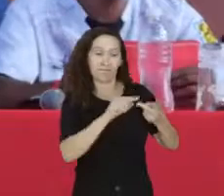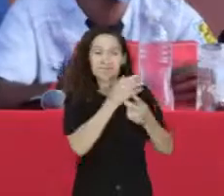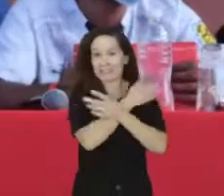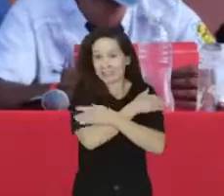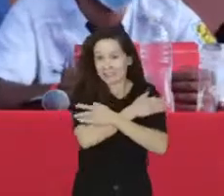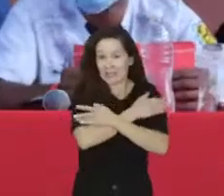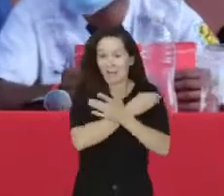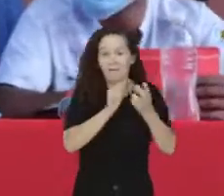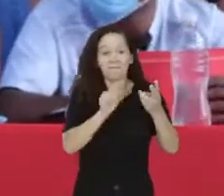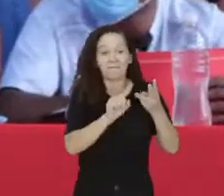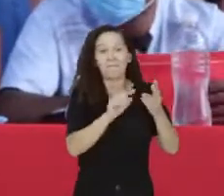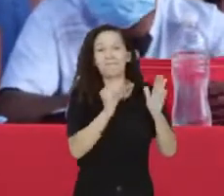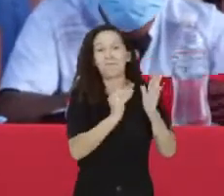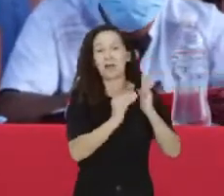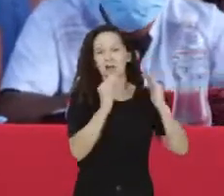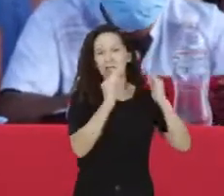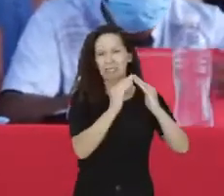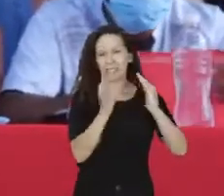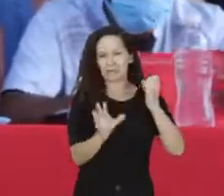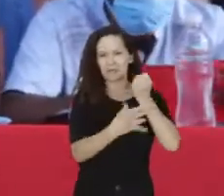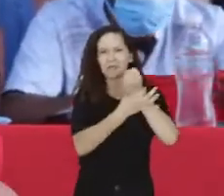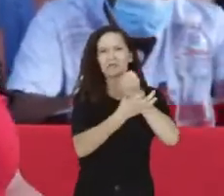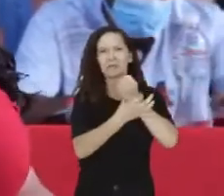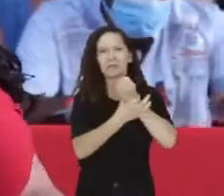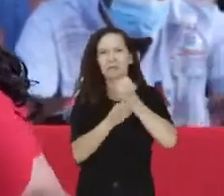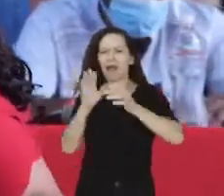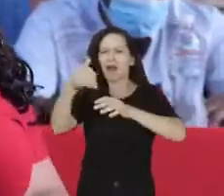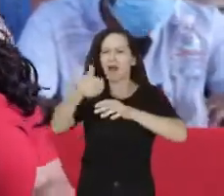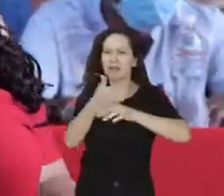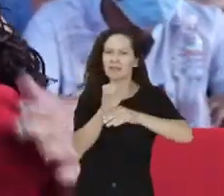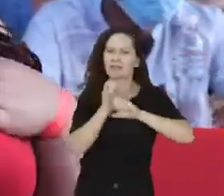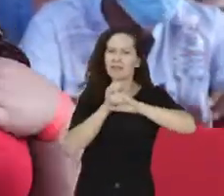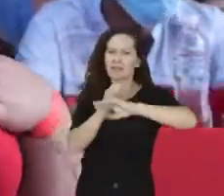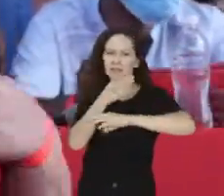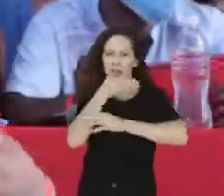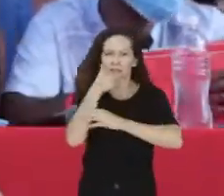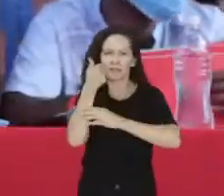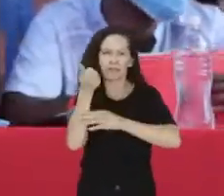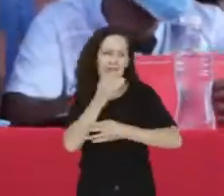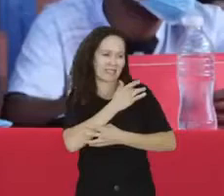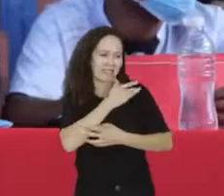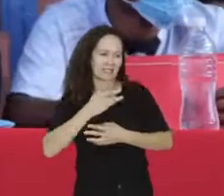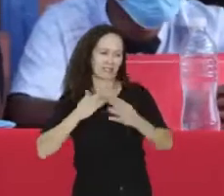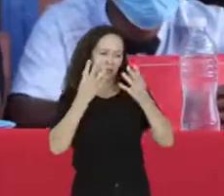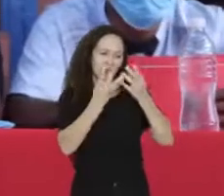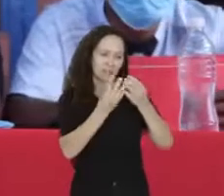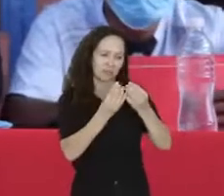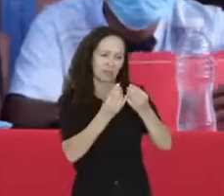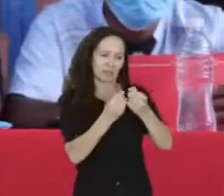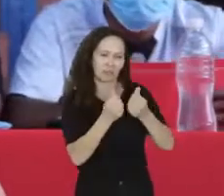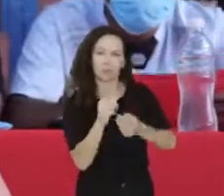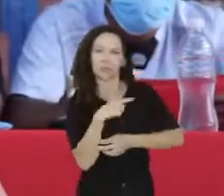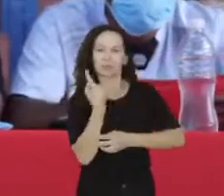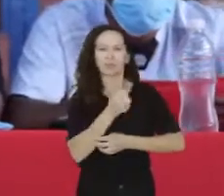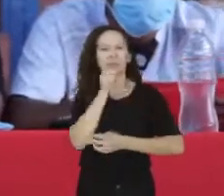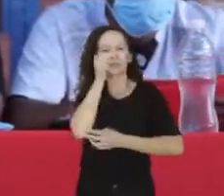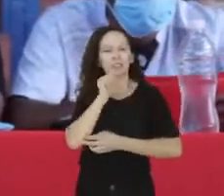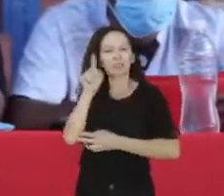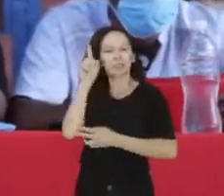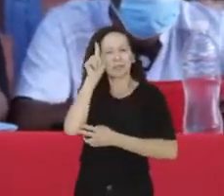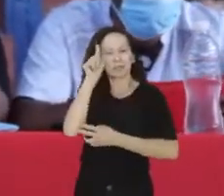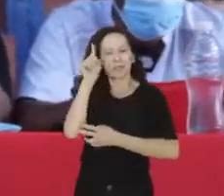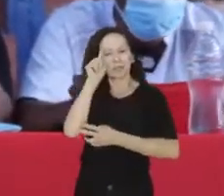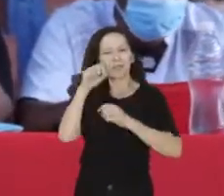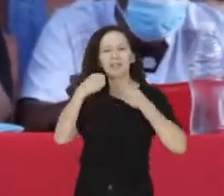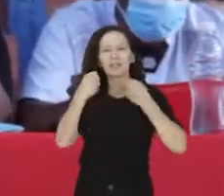o acesso limitado à educação de qualidade e à saúde precarizada, nós, mulheres, ainda temos que lidar diariamente com a insegurança de